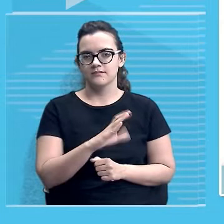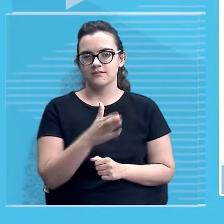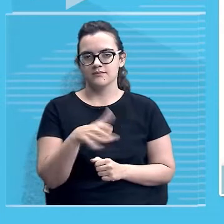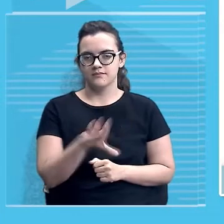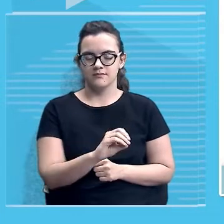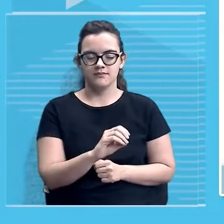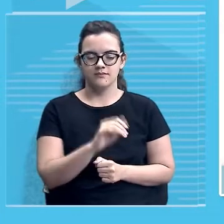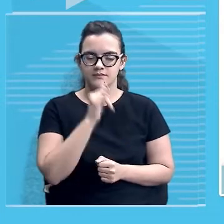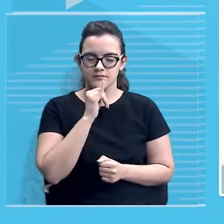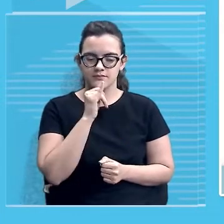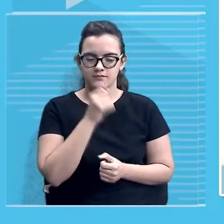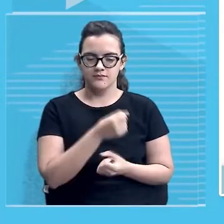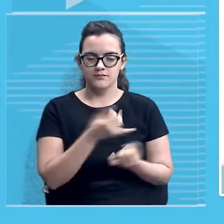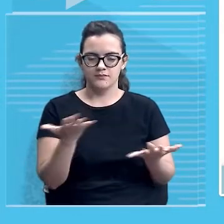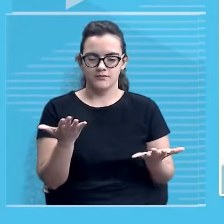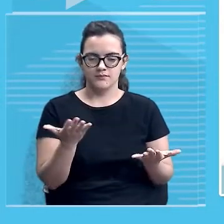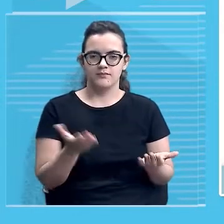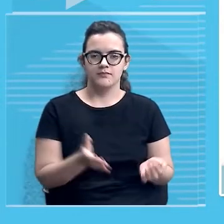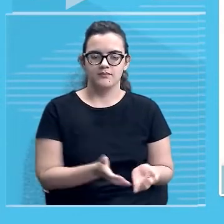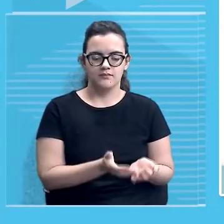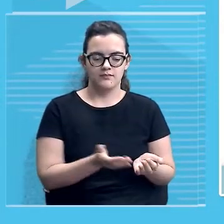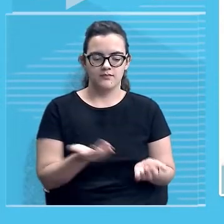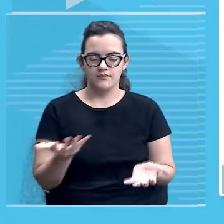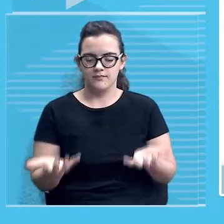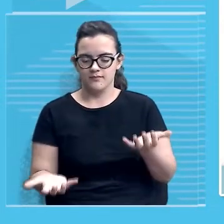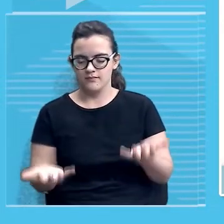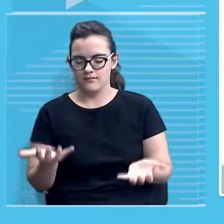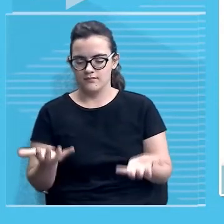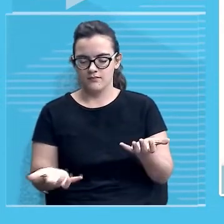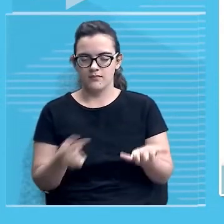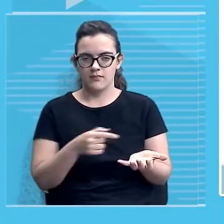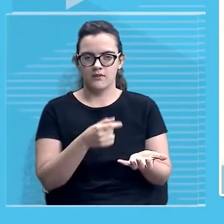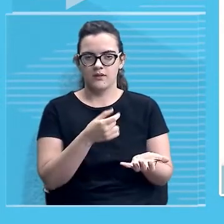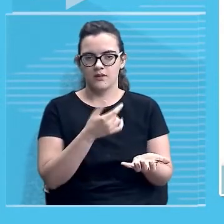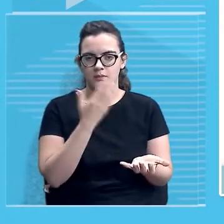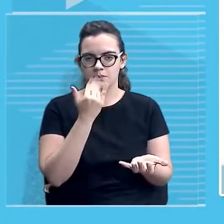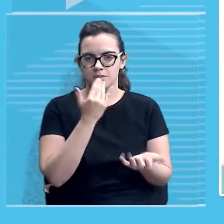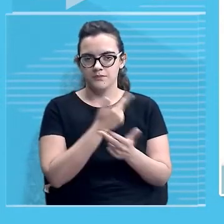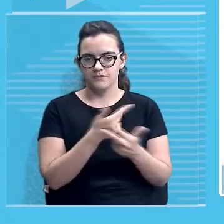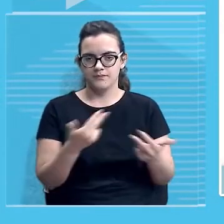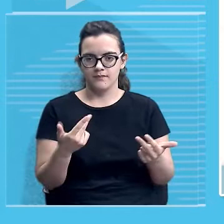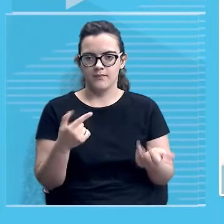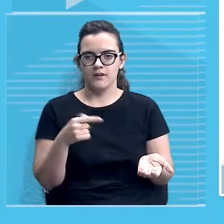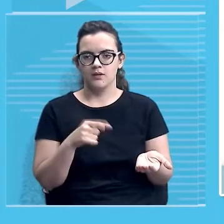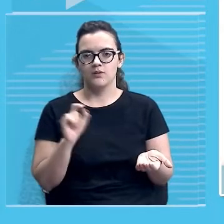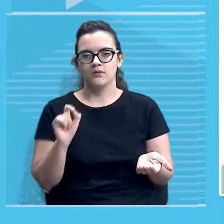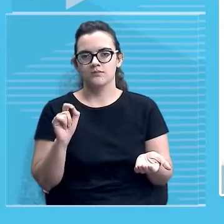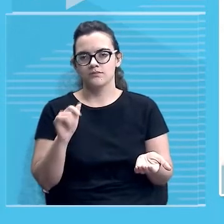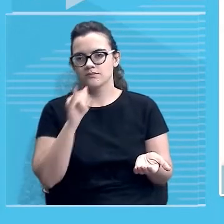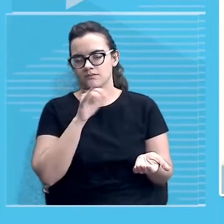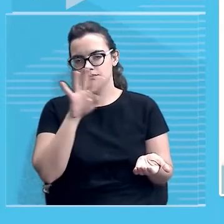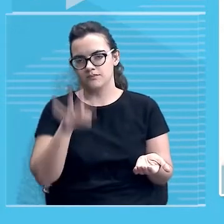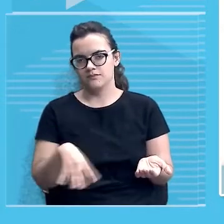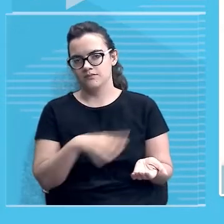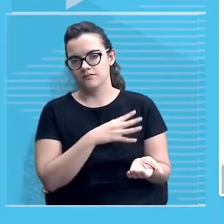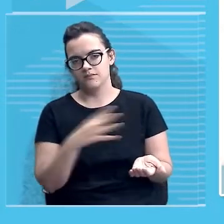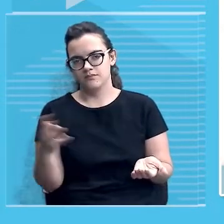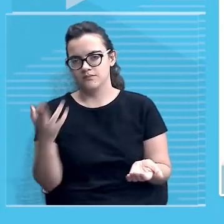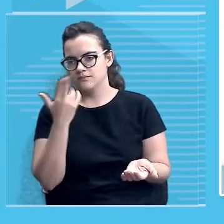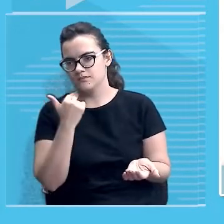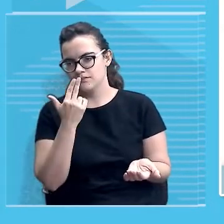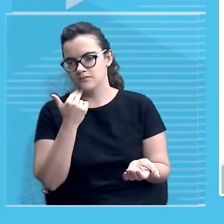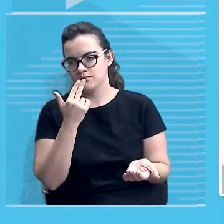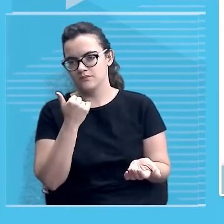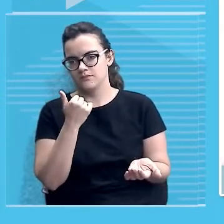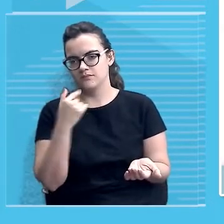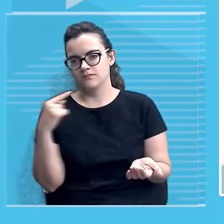porção. Então, quando eu consumo uma porção daquele alimento, a tabelazinha nutricional,